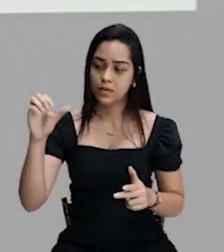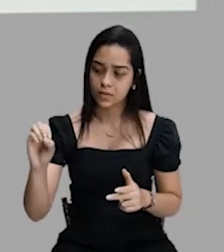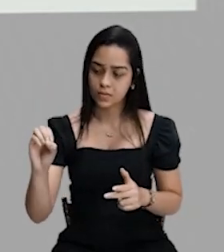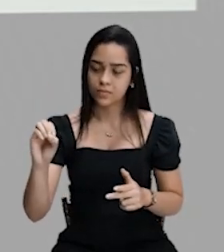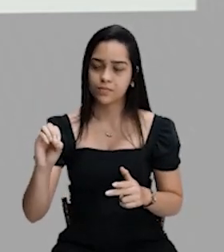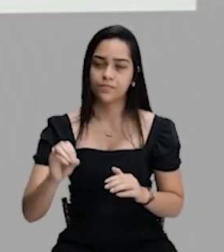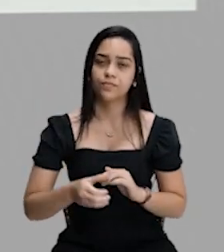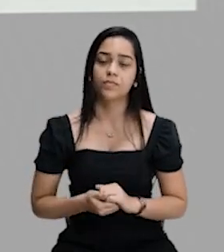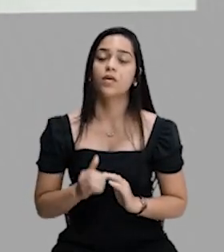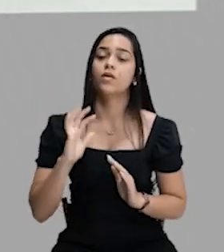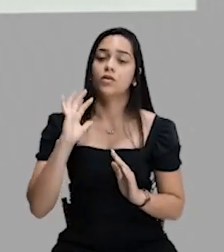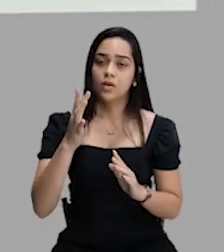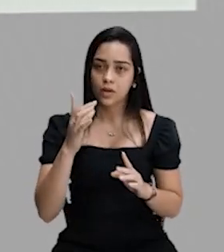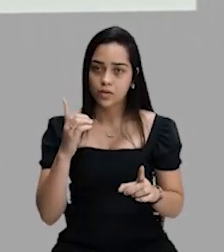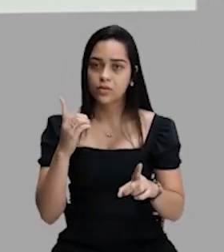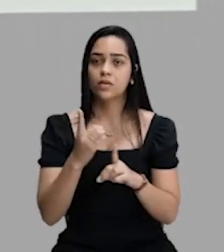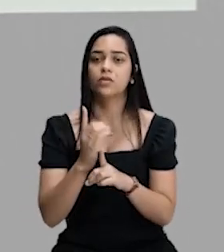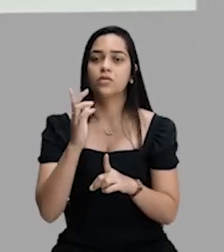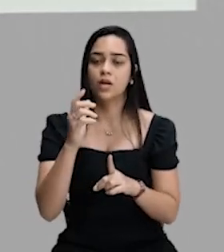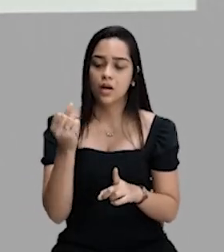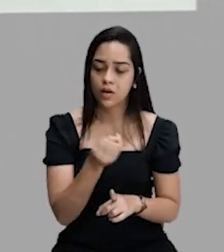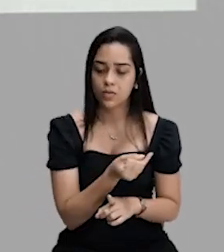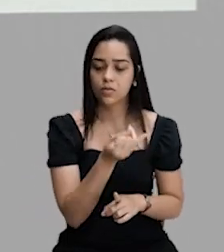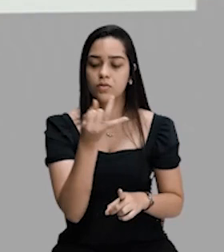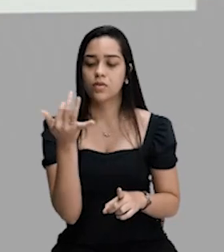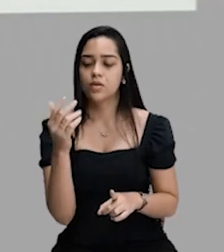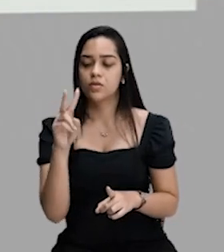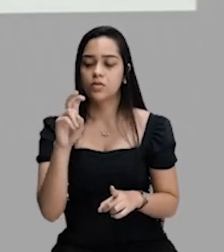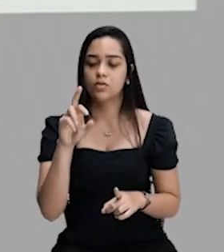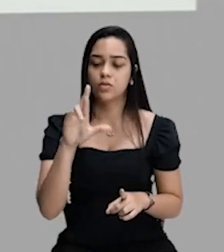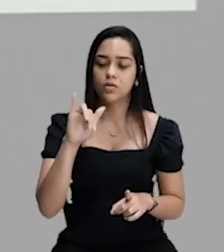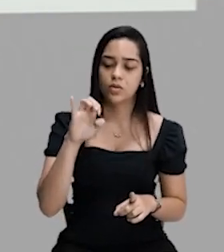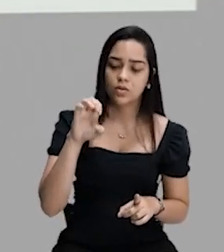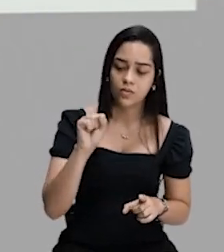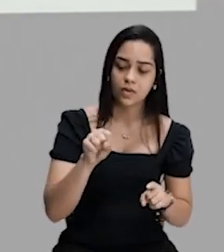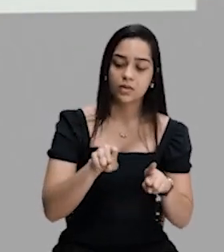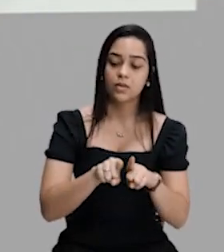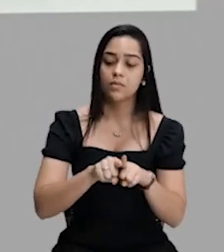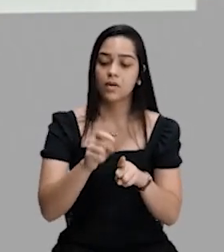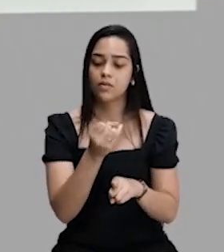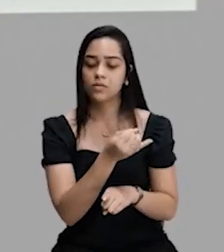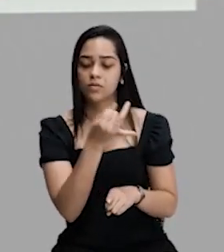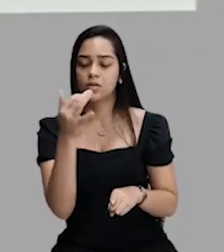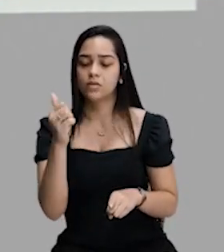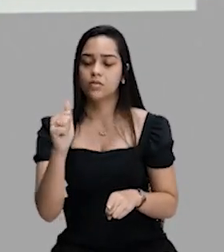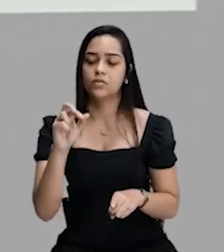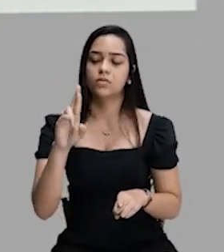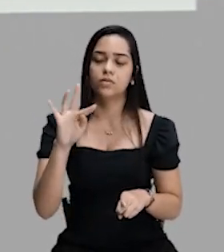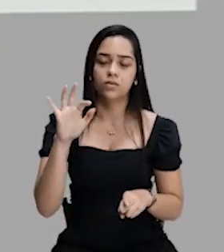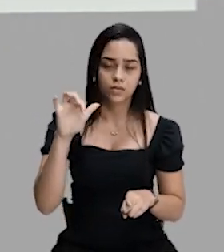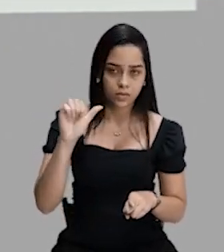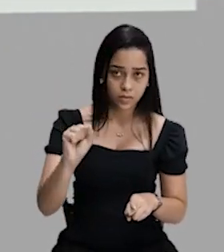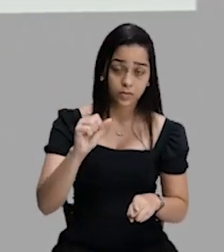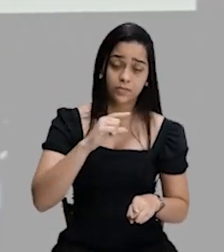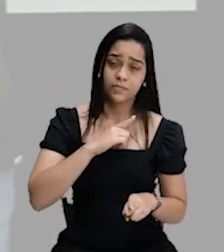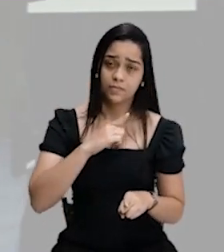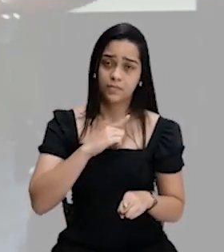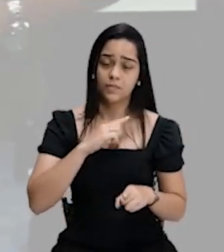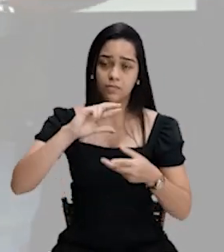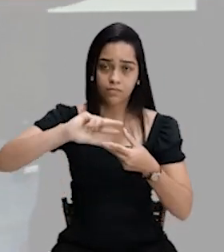então encontrei aí a quantidade de vértices e contrei a quantidade de arestas desse